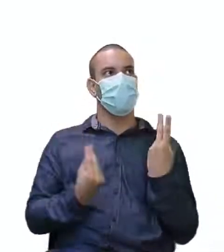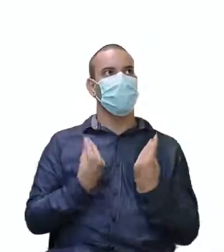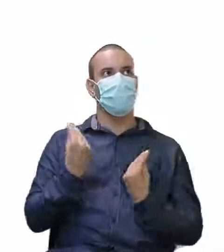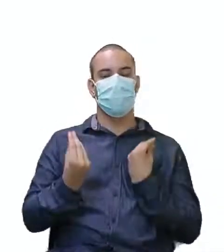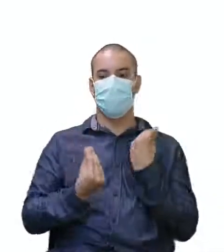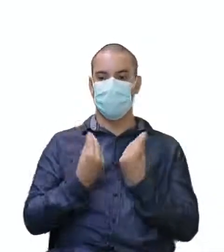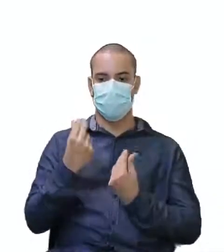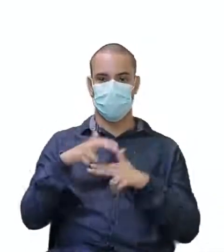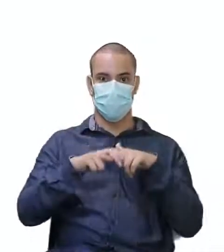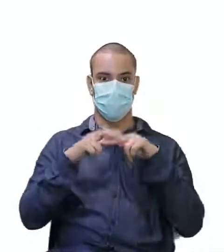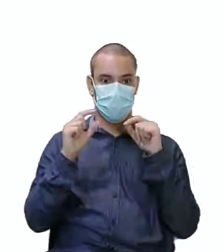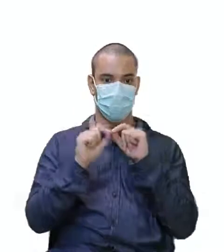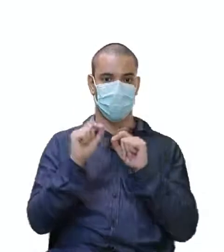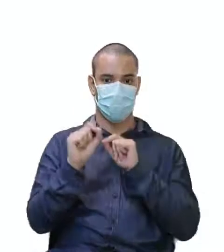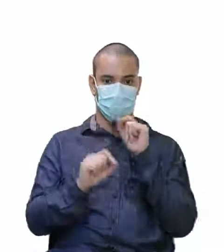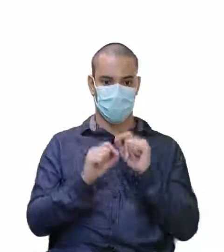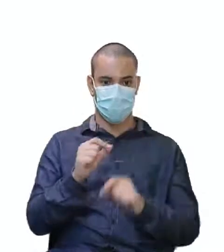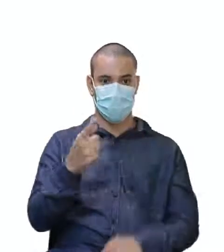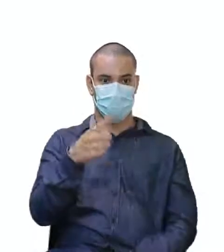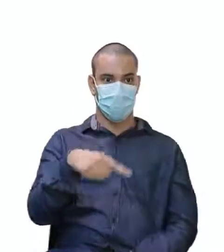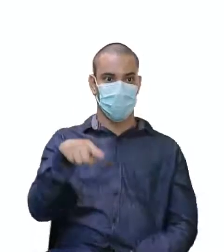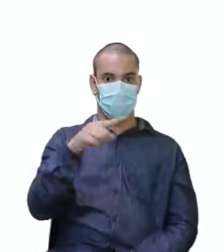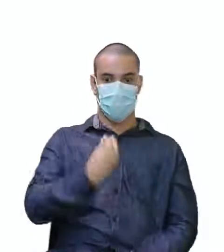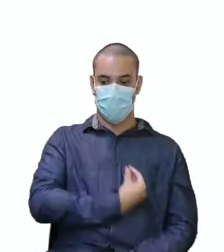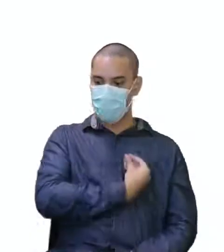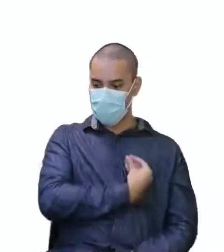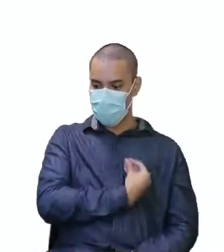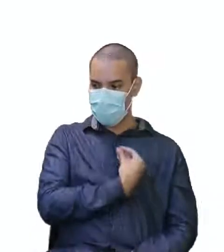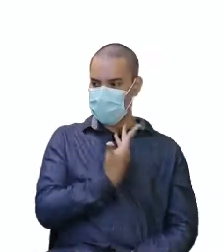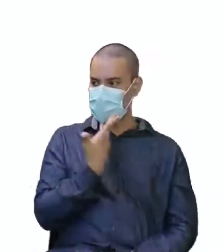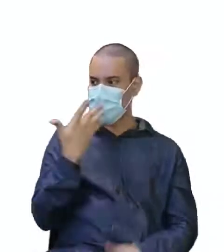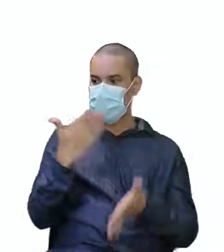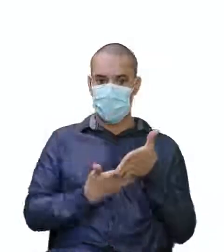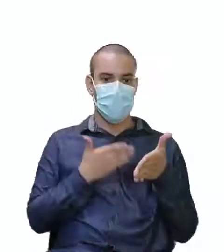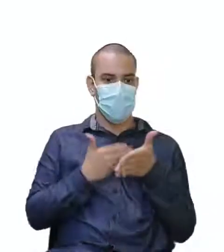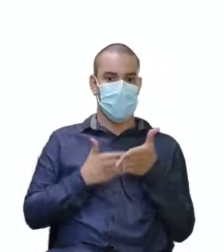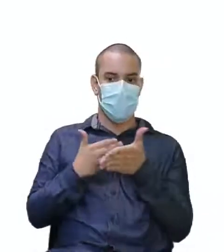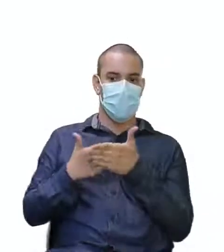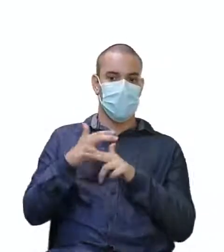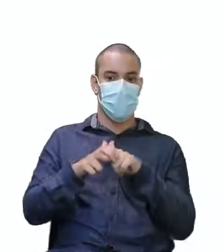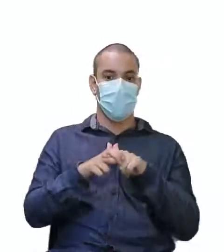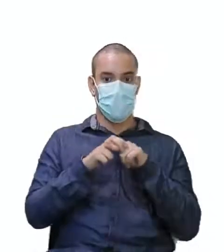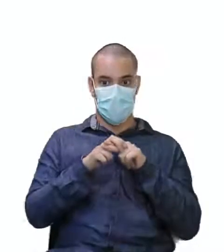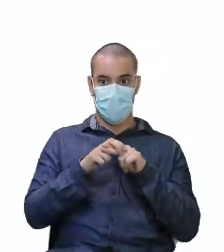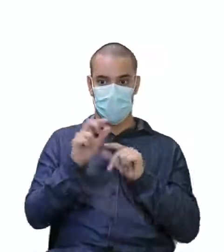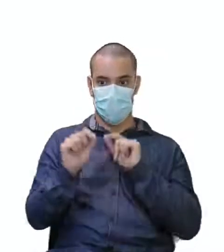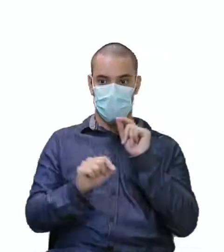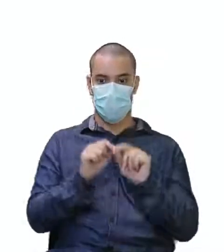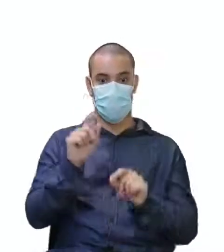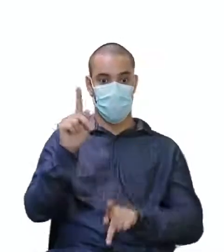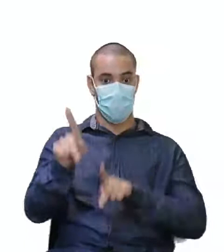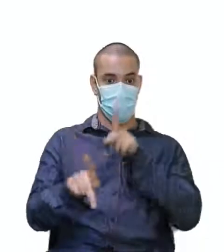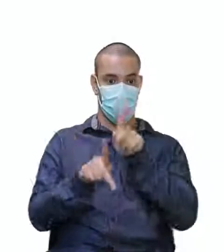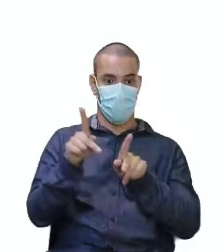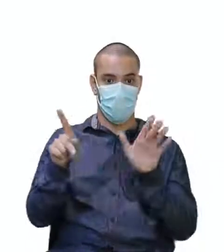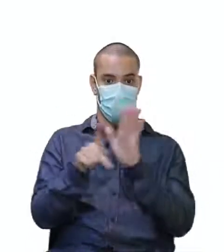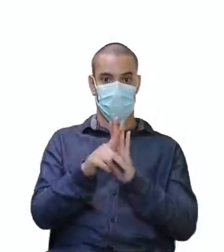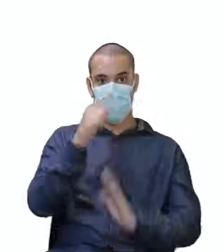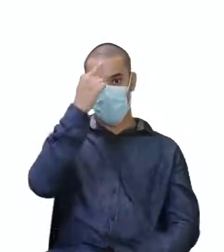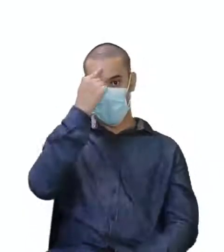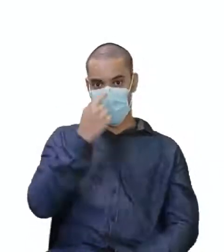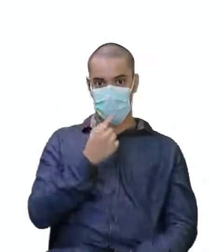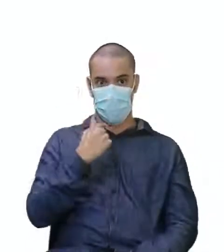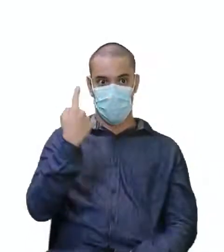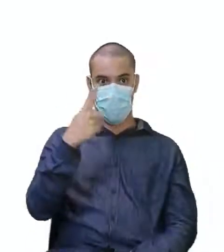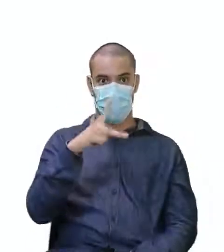isso faz com que a sua sobrevivência fique limitada e, portanto, a população da sua espécie